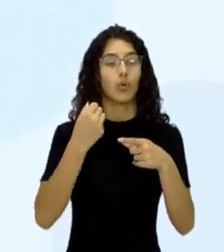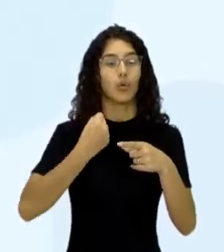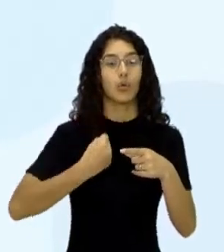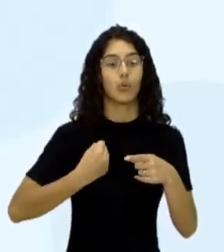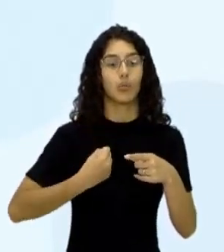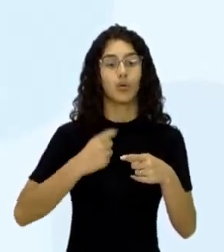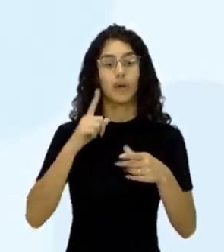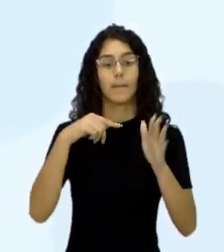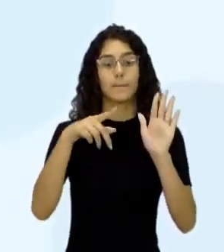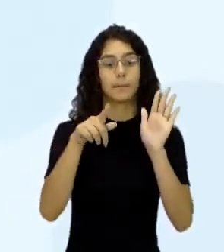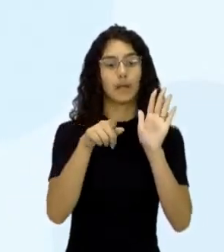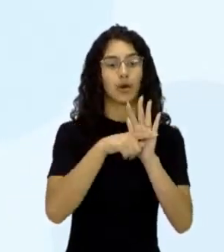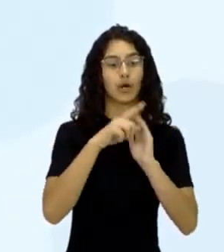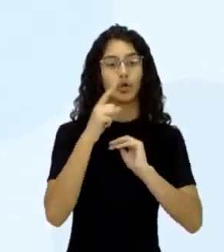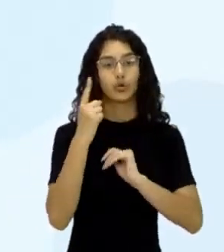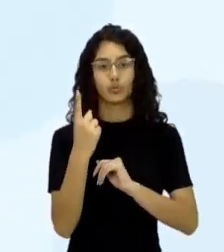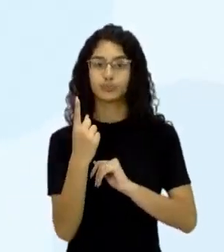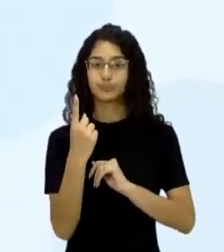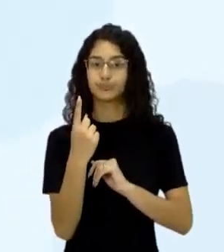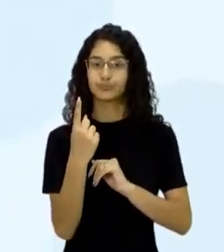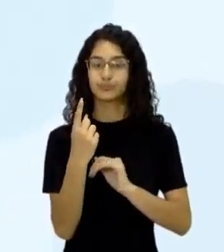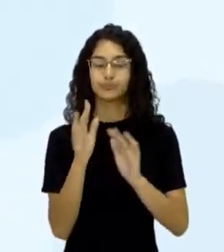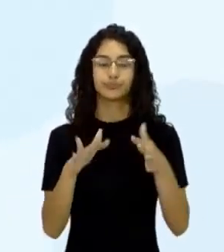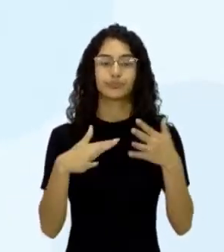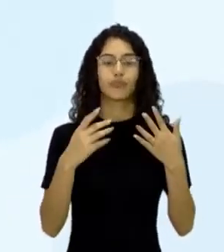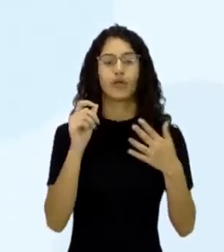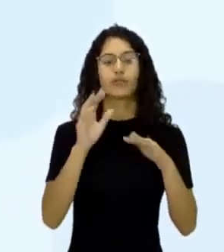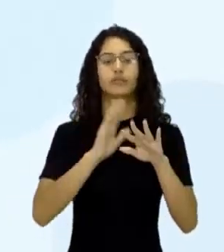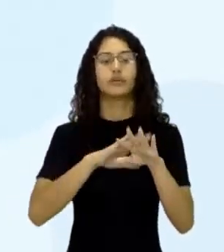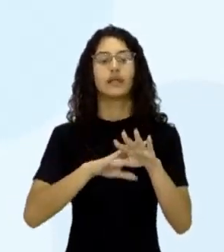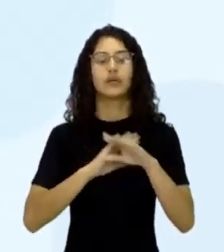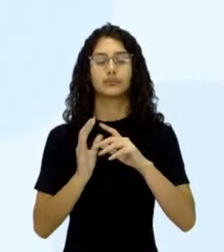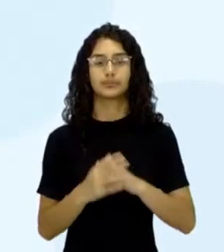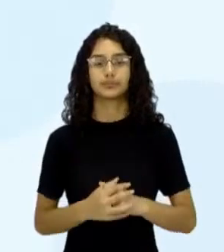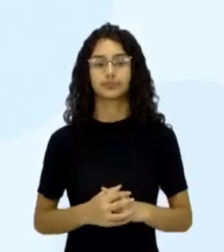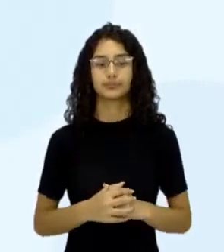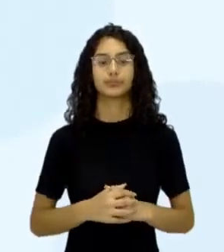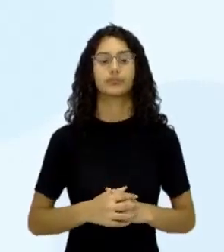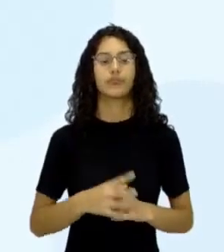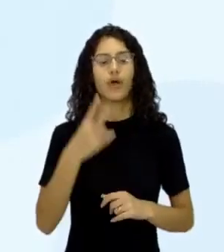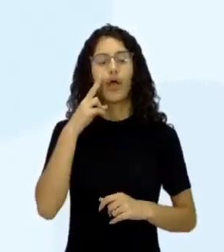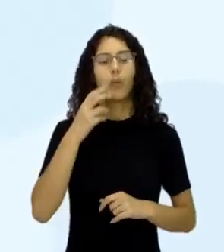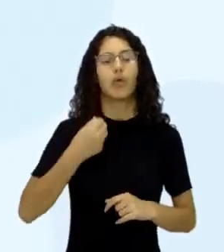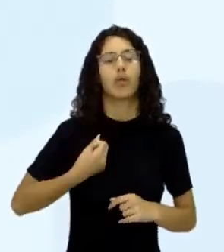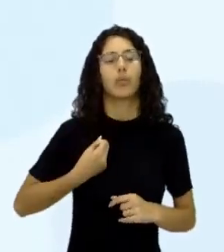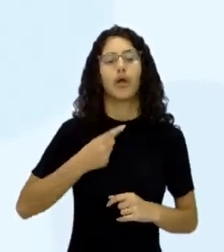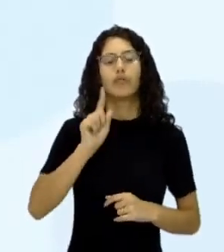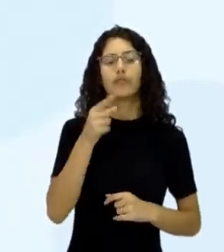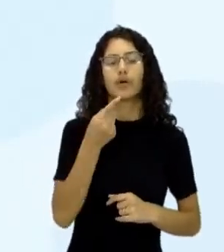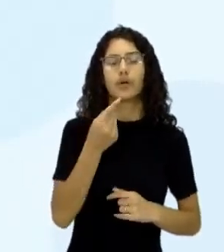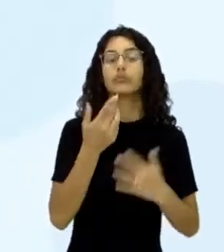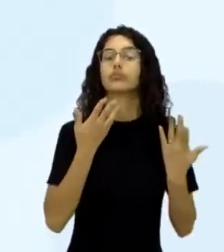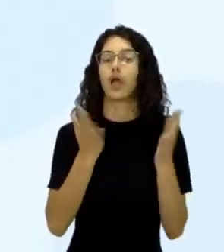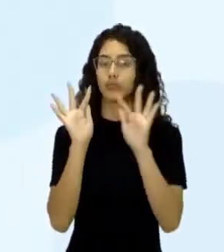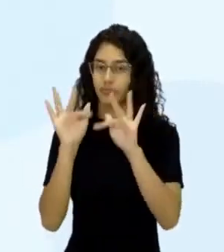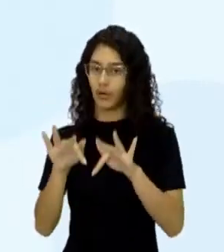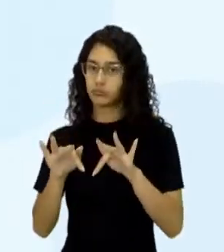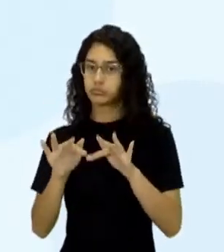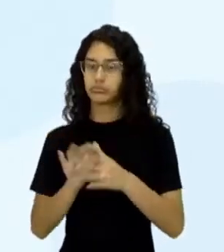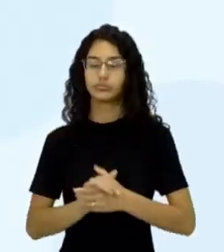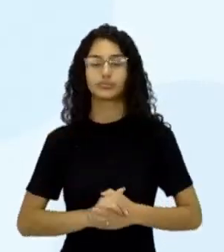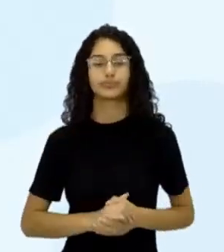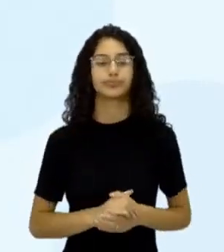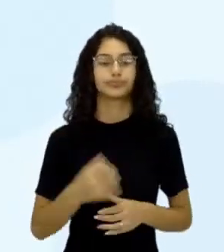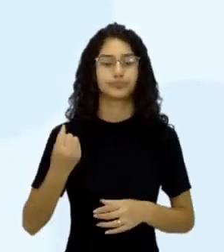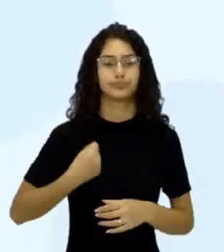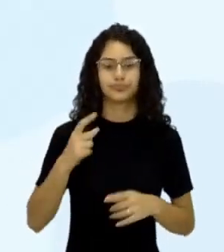ele é menor que 1, tá bom? Então, o que eu faço? Ó, olho para o número, a vírgula dele quando não tenha no final. Este